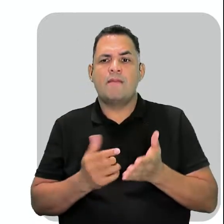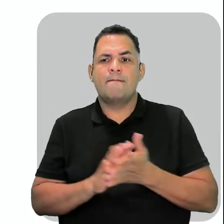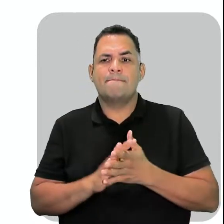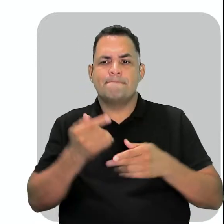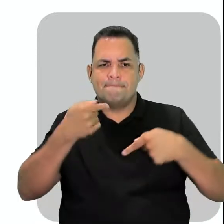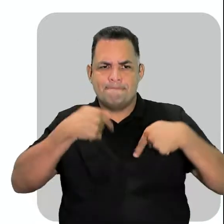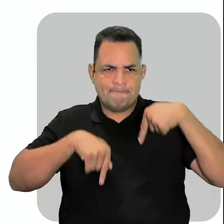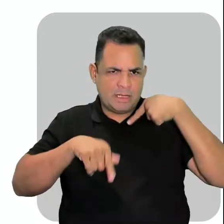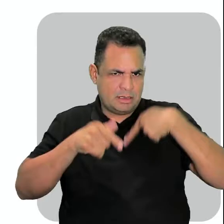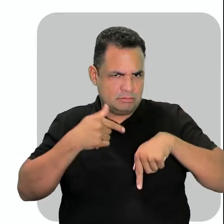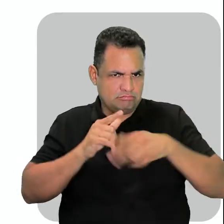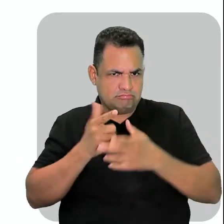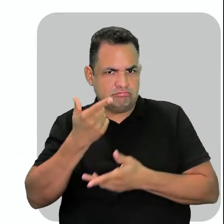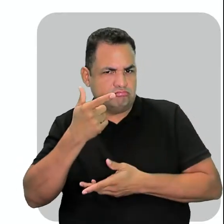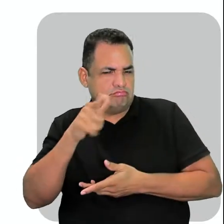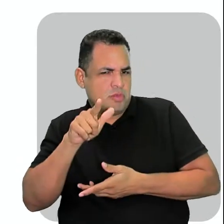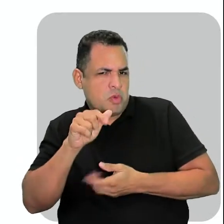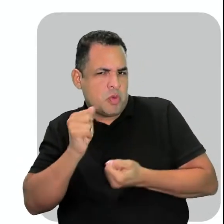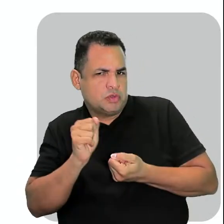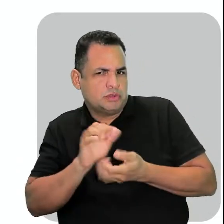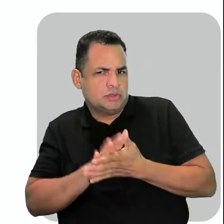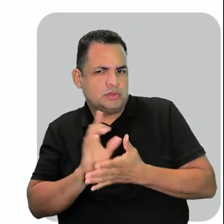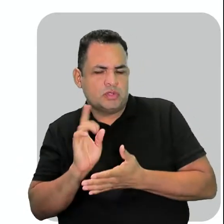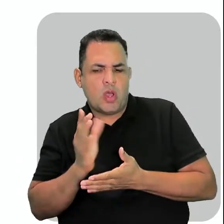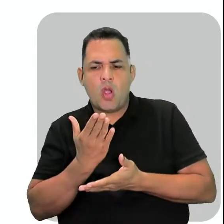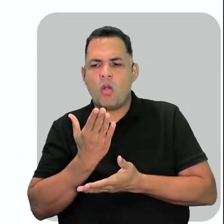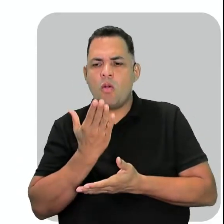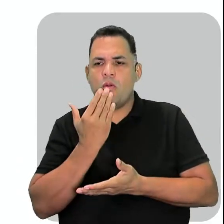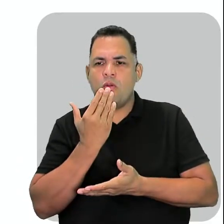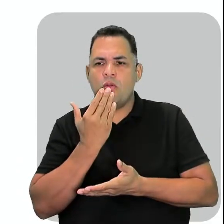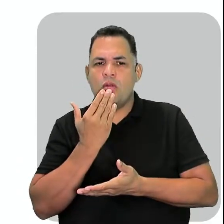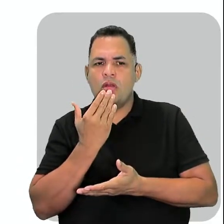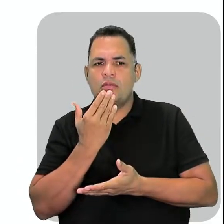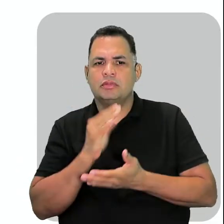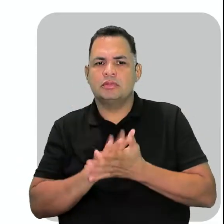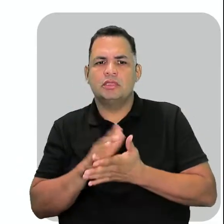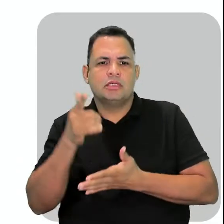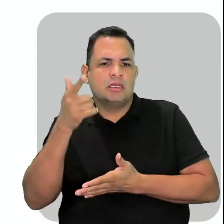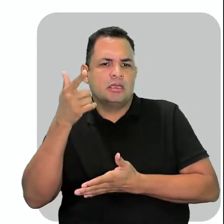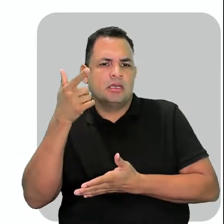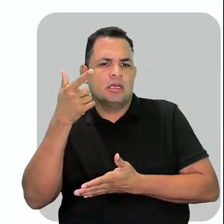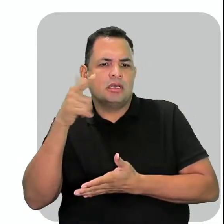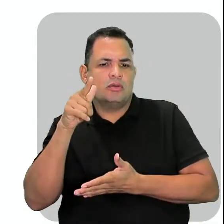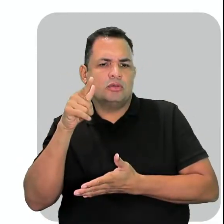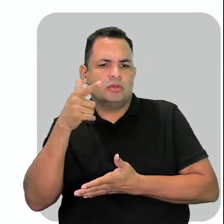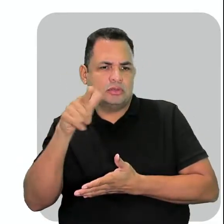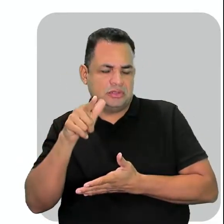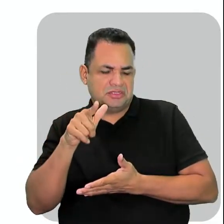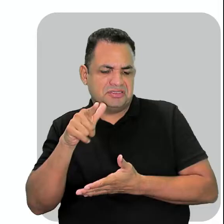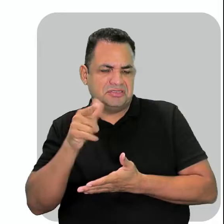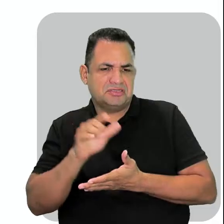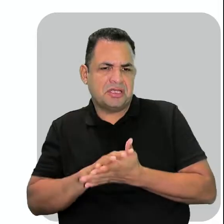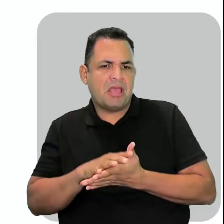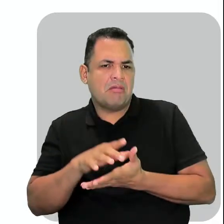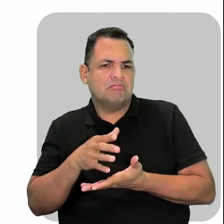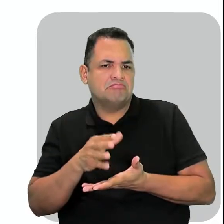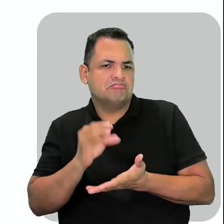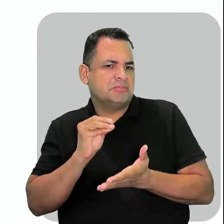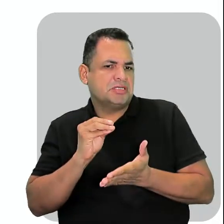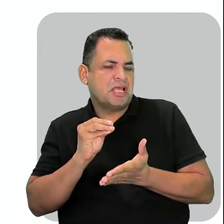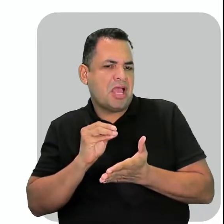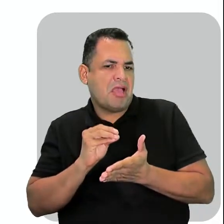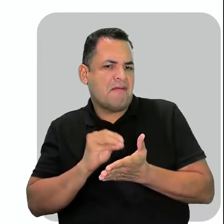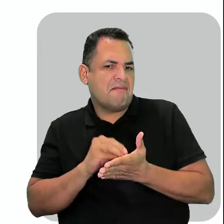não consegue produzir e somente pela ingestão de alimentos conseguimos suprir sua